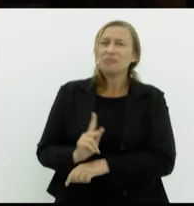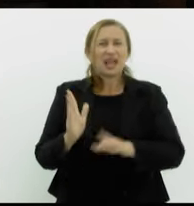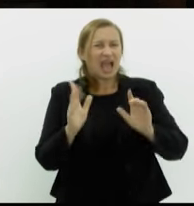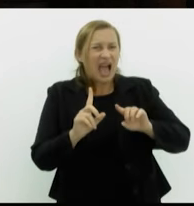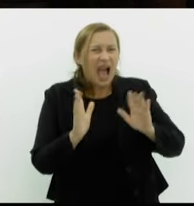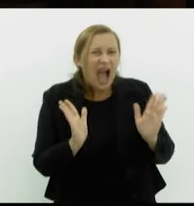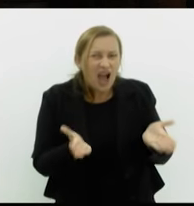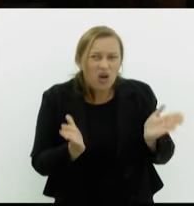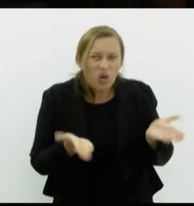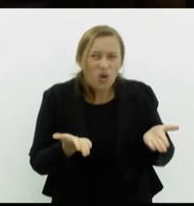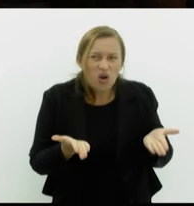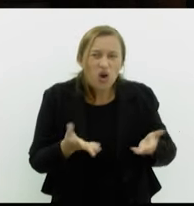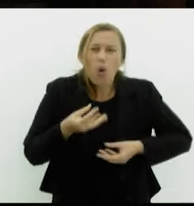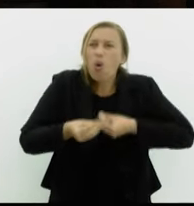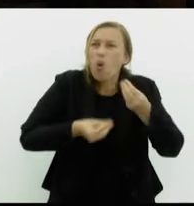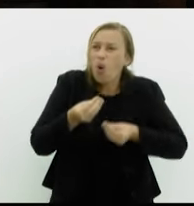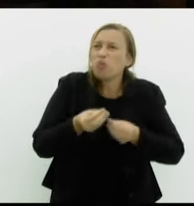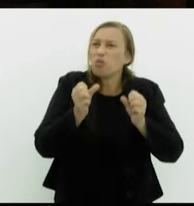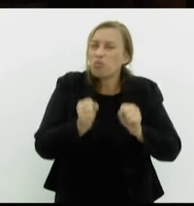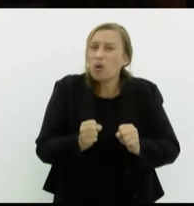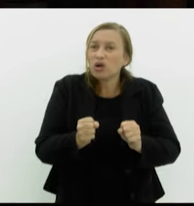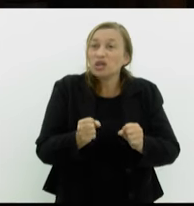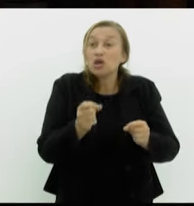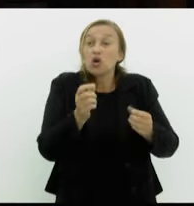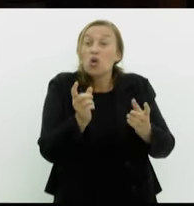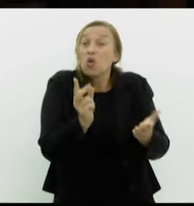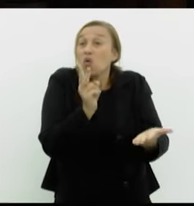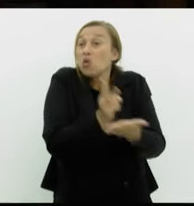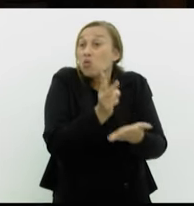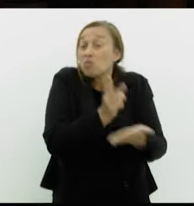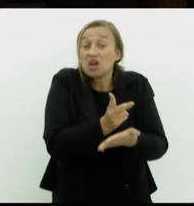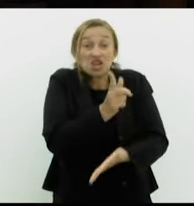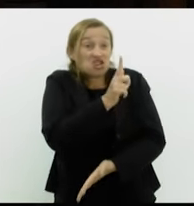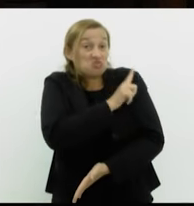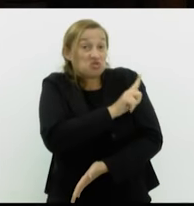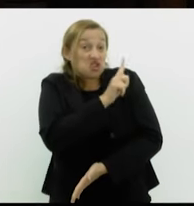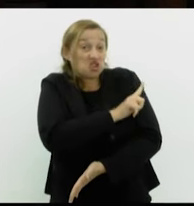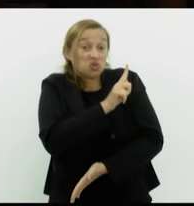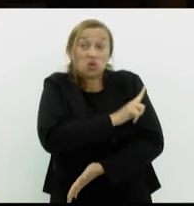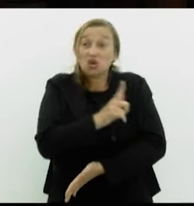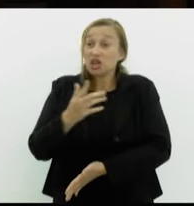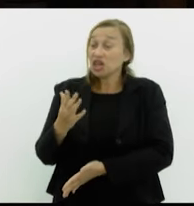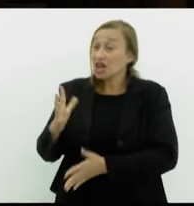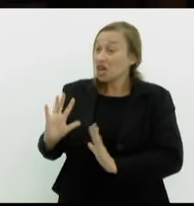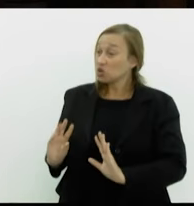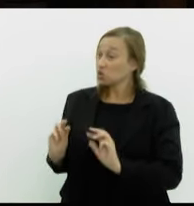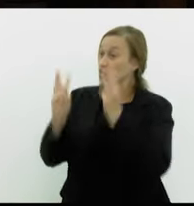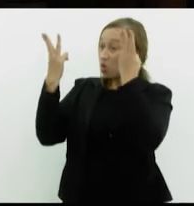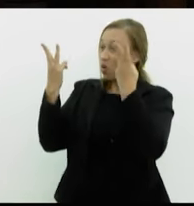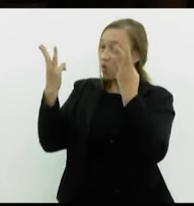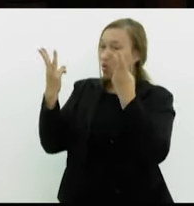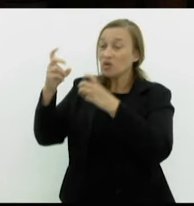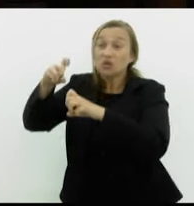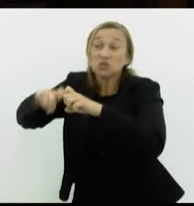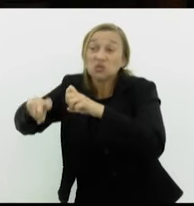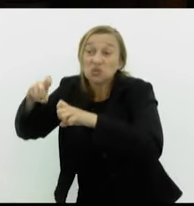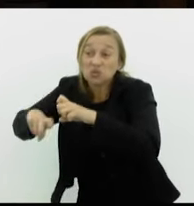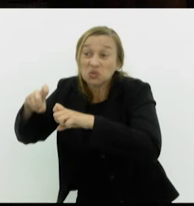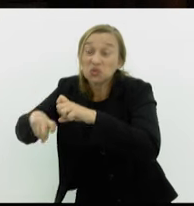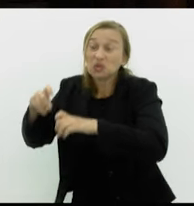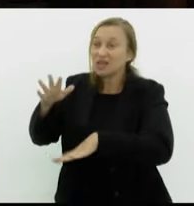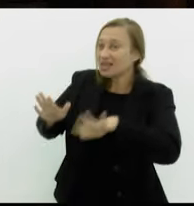Agora, como pode o mesmo gestor que foi a favor daquele tipo de show agora na Praia de